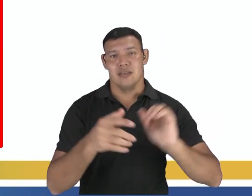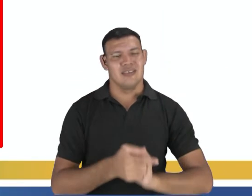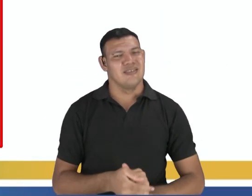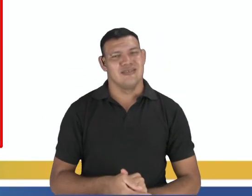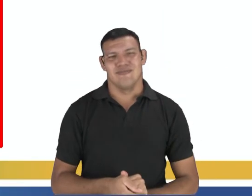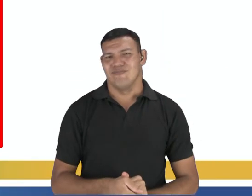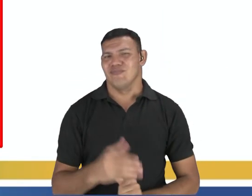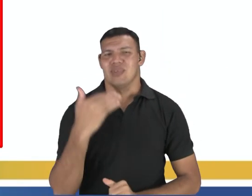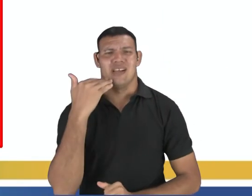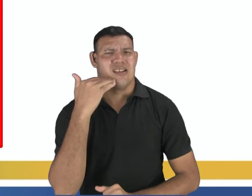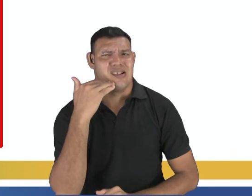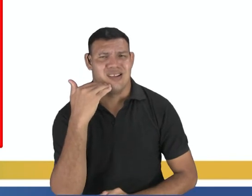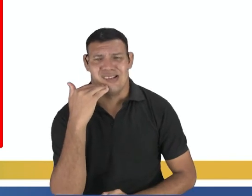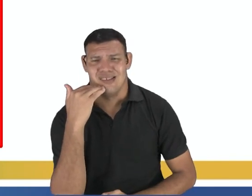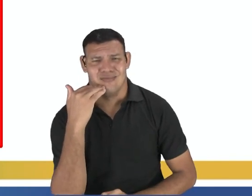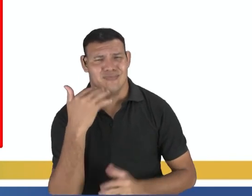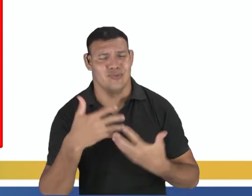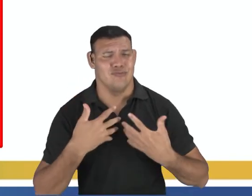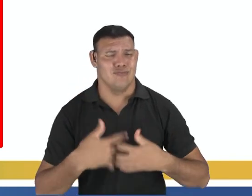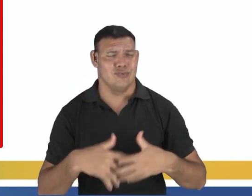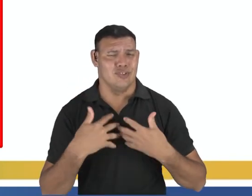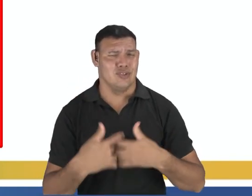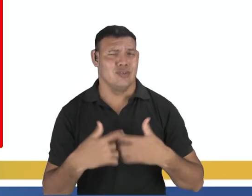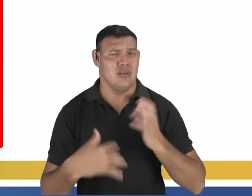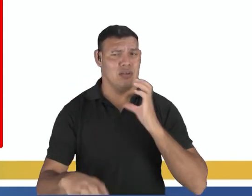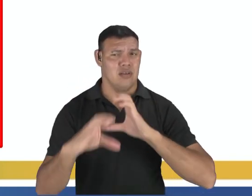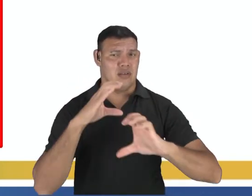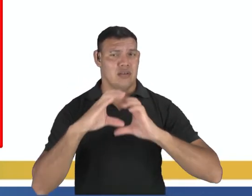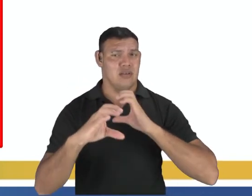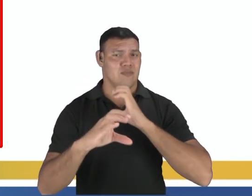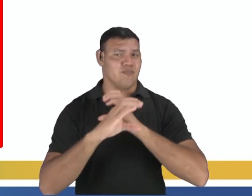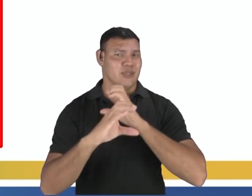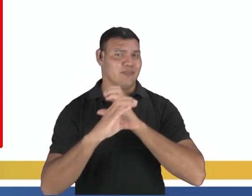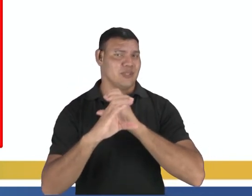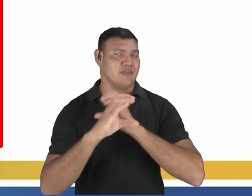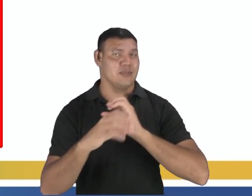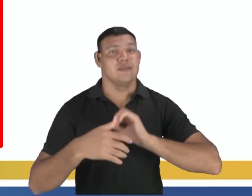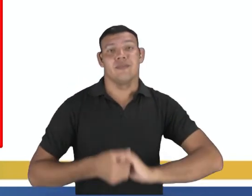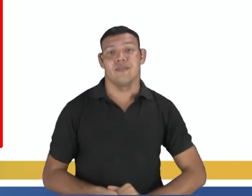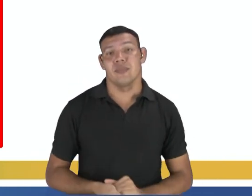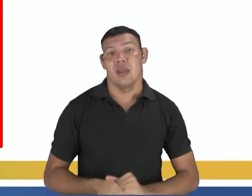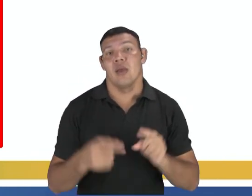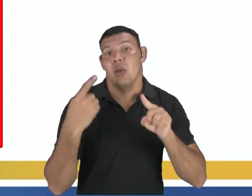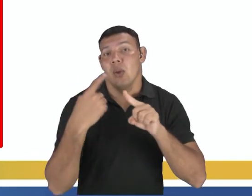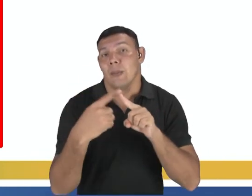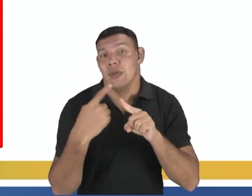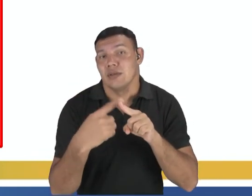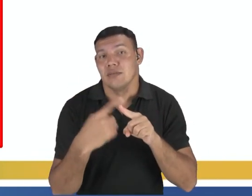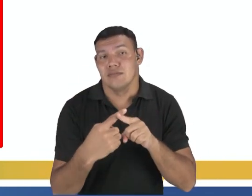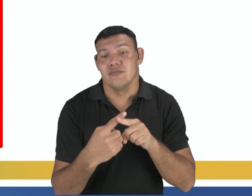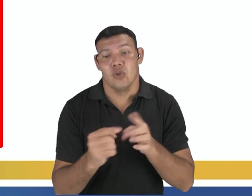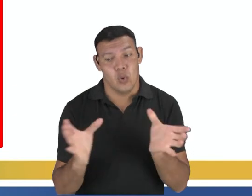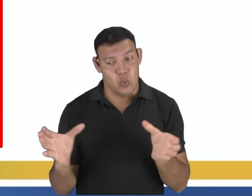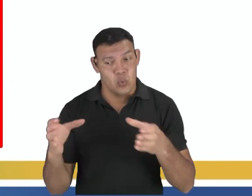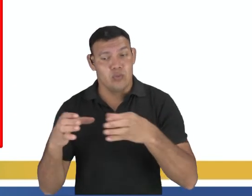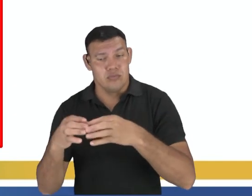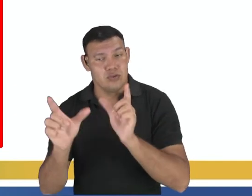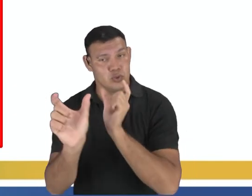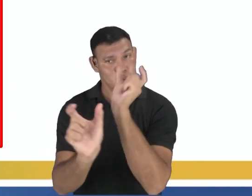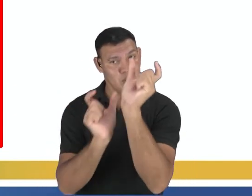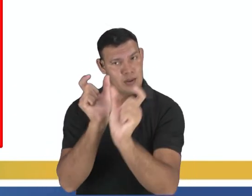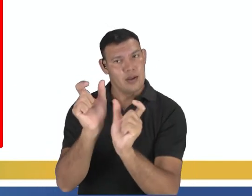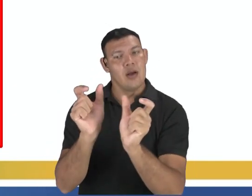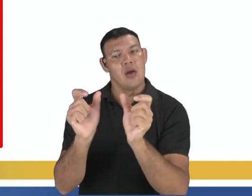temos uma imprecisão no processo comunicativo. A nossa língua, ela é um conjunto de